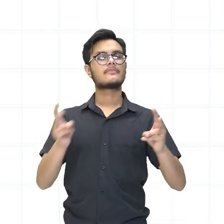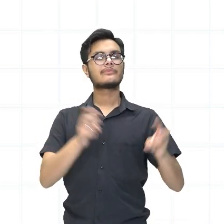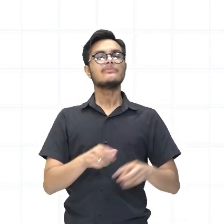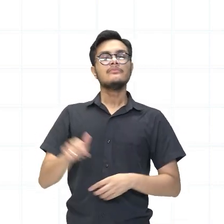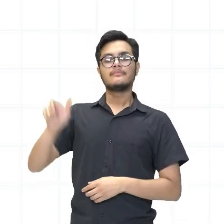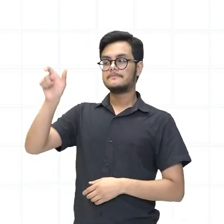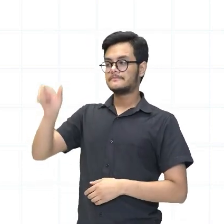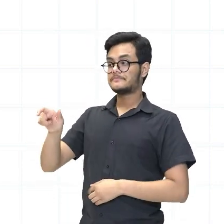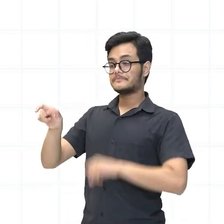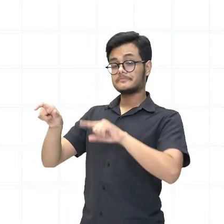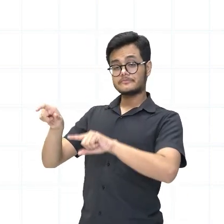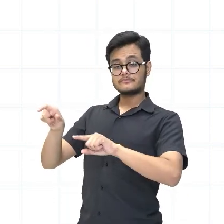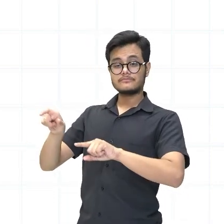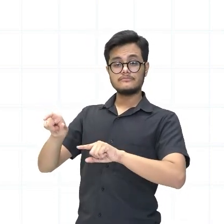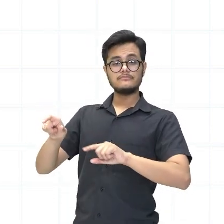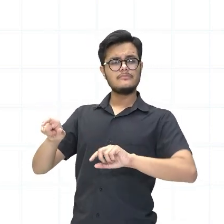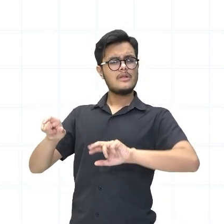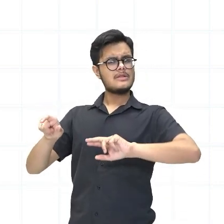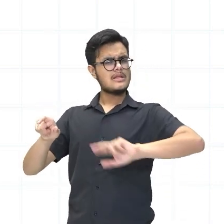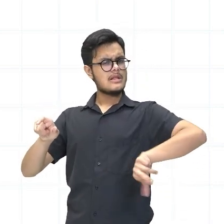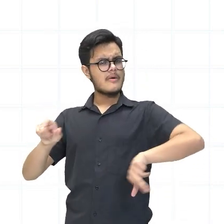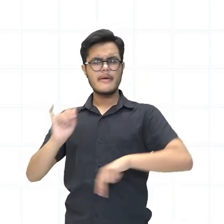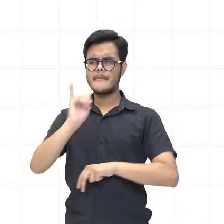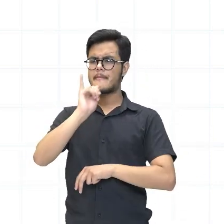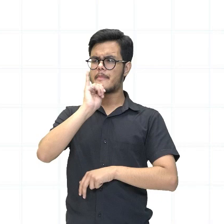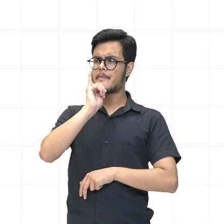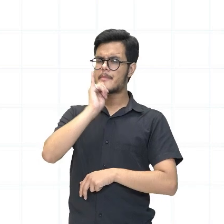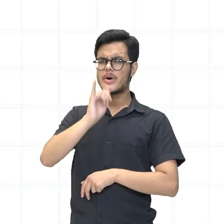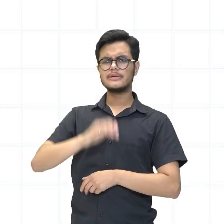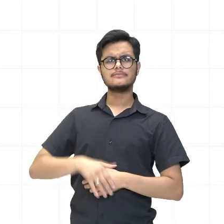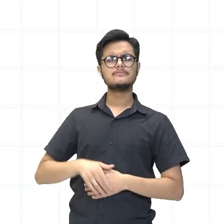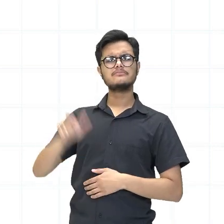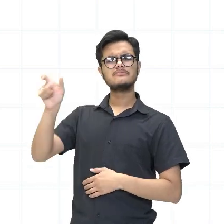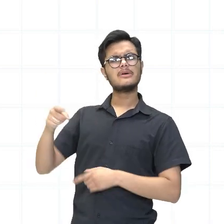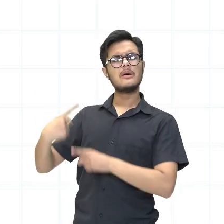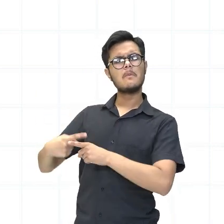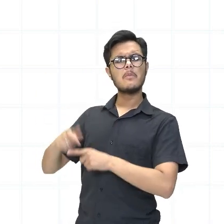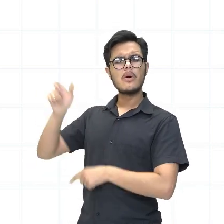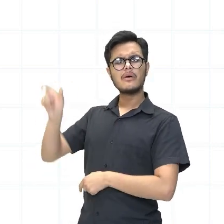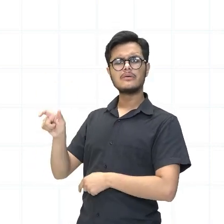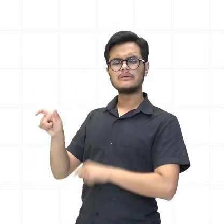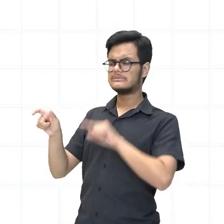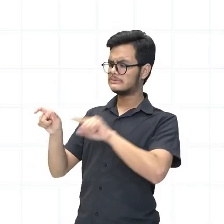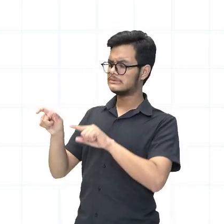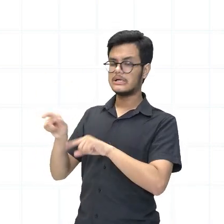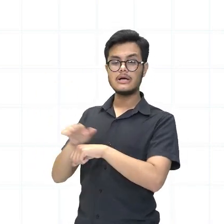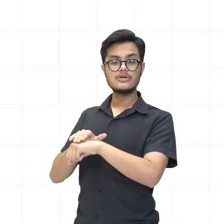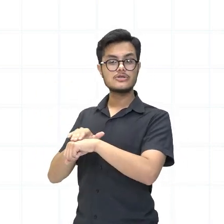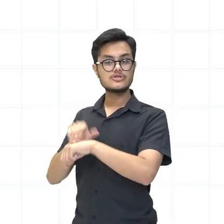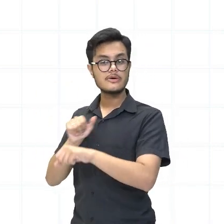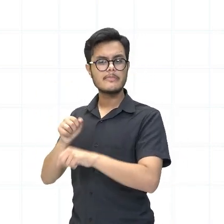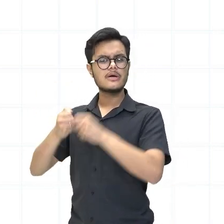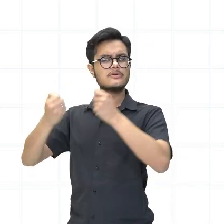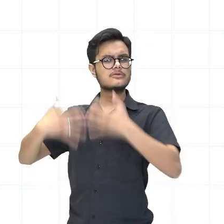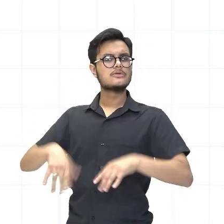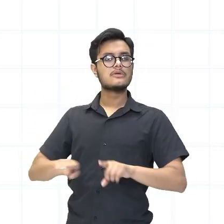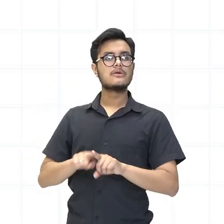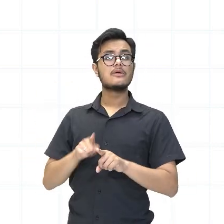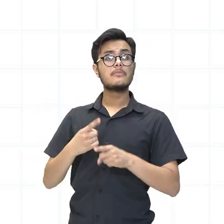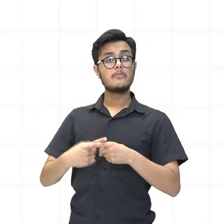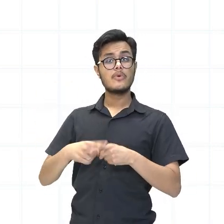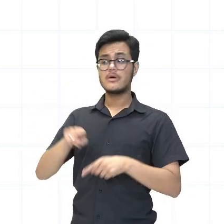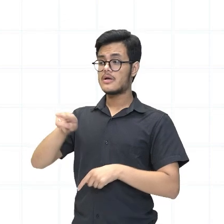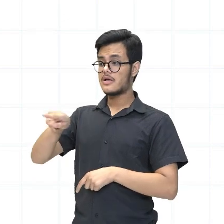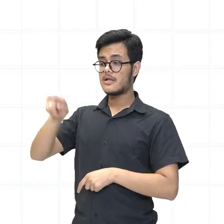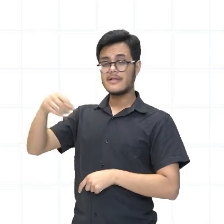Marlene também não é uma escolha aleatória. Por que ela foi escolhida? Por que ela foi chamada para falar? Porque ela é uma